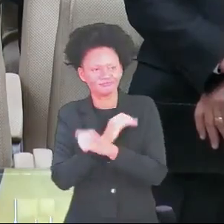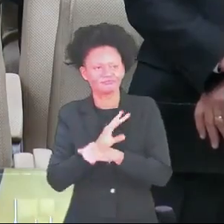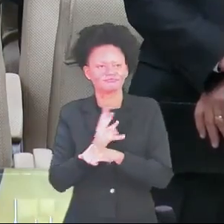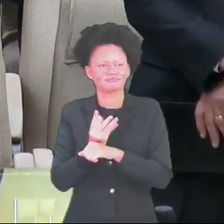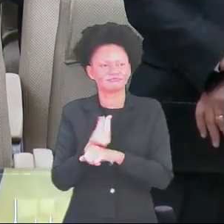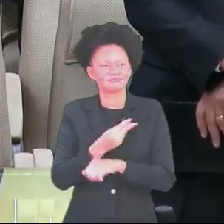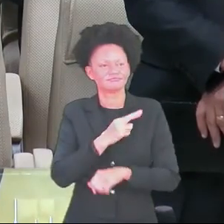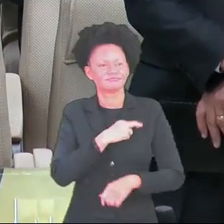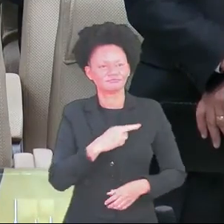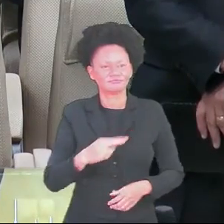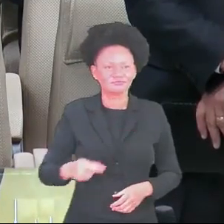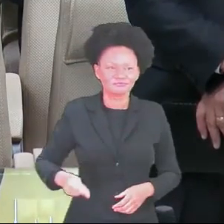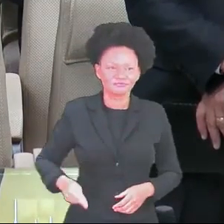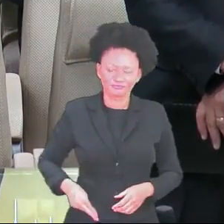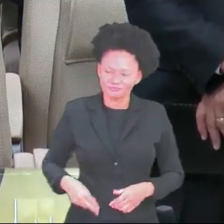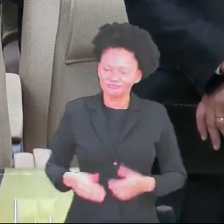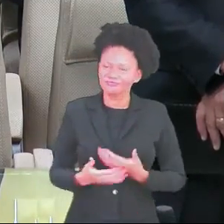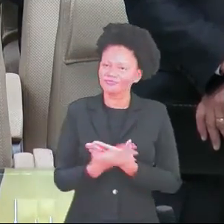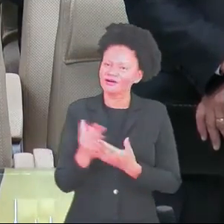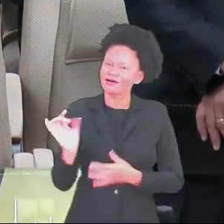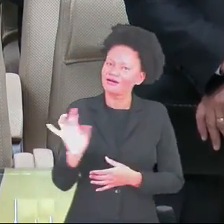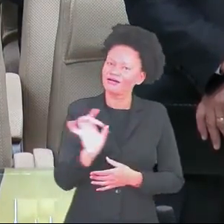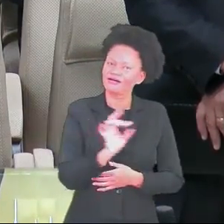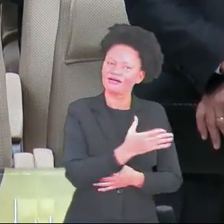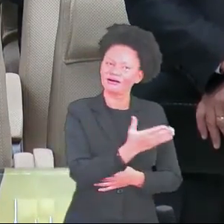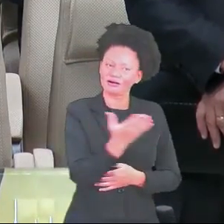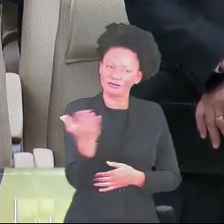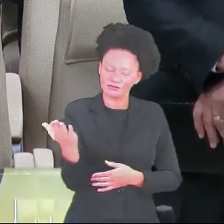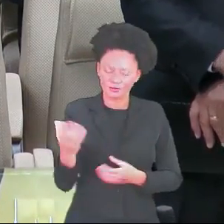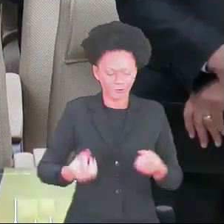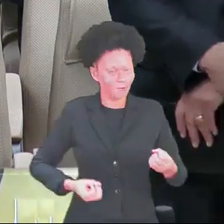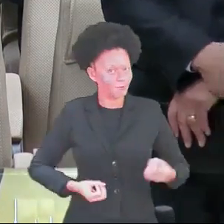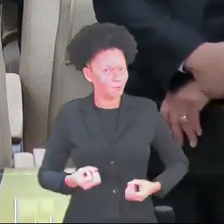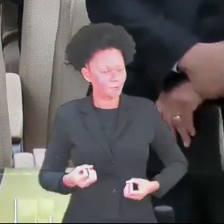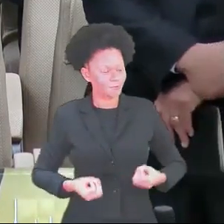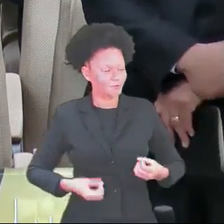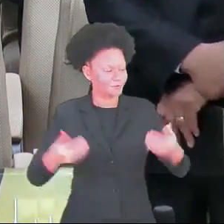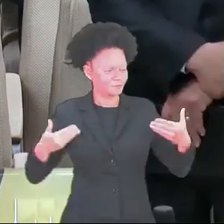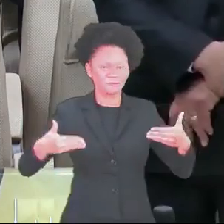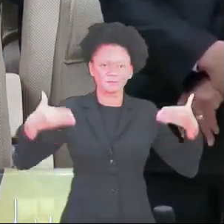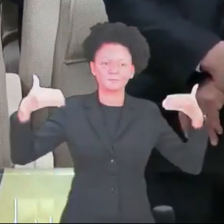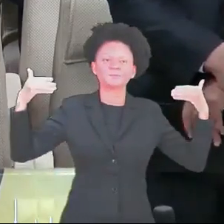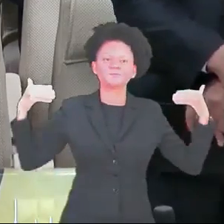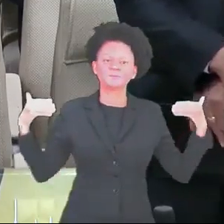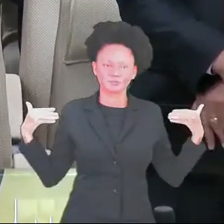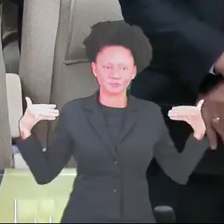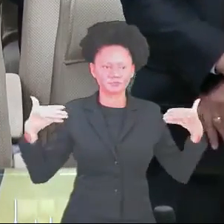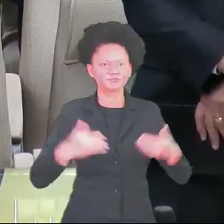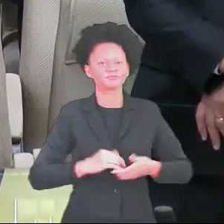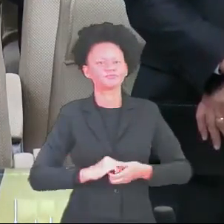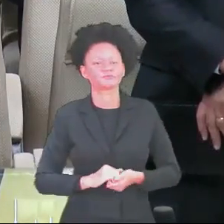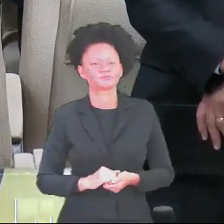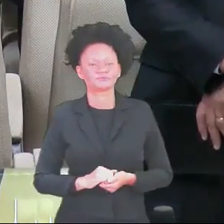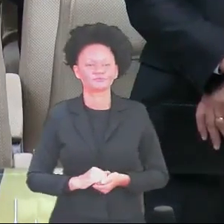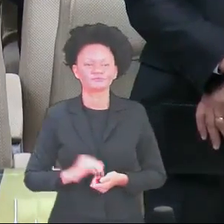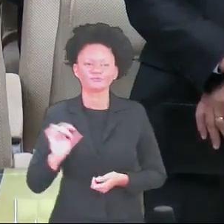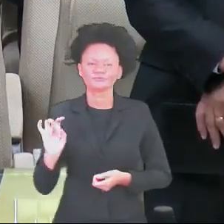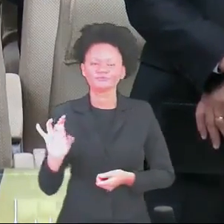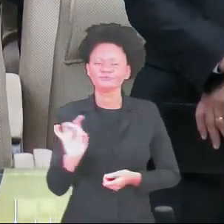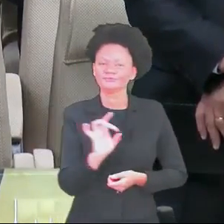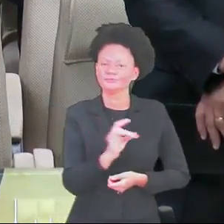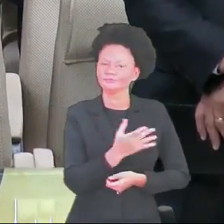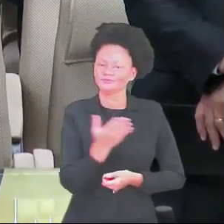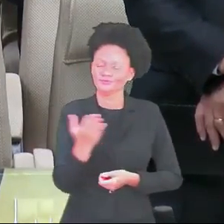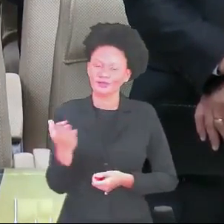representante dela, a cada um dos nossos irmãos, aos nossos obreiros que aqui estão na nossa retaguarda, a cada um dos nossos irmãos que